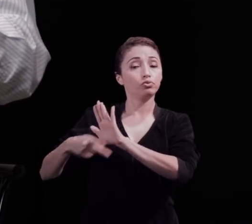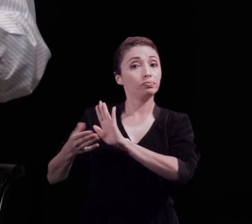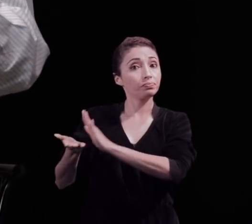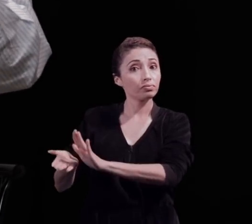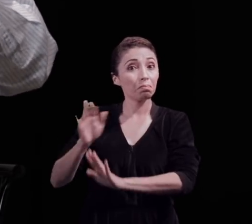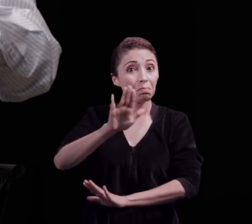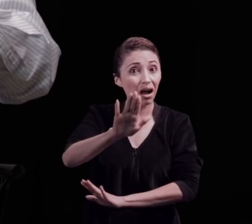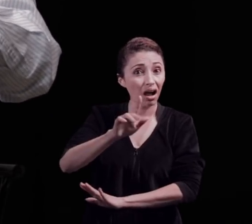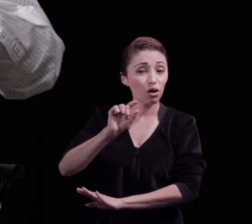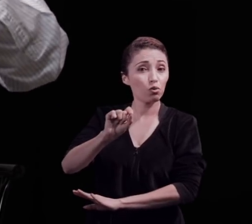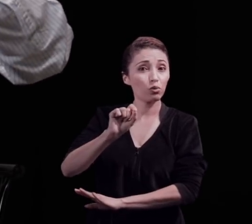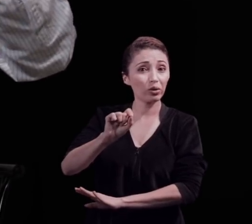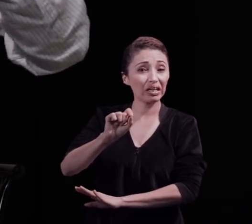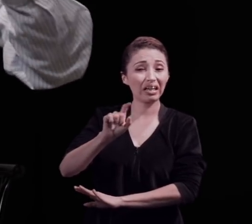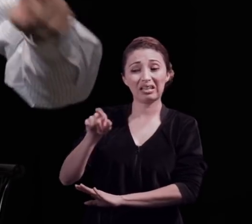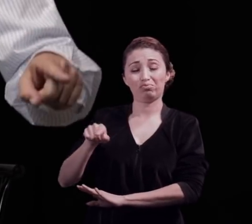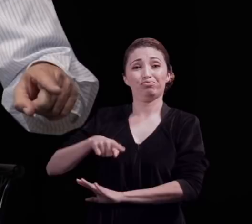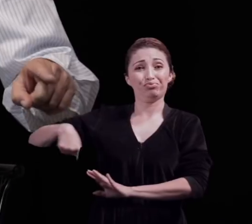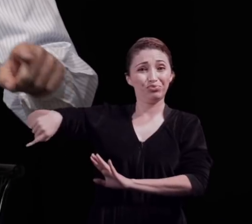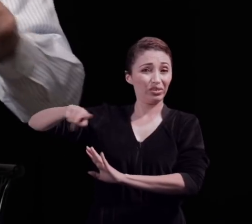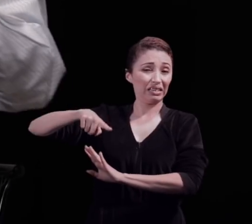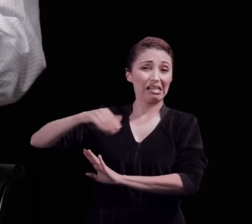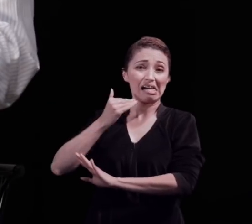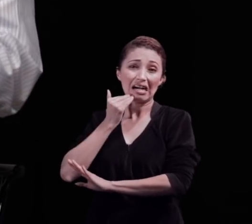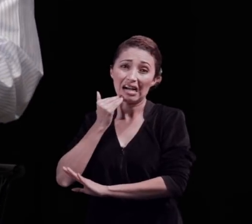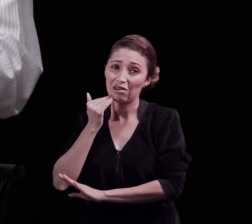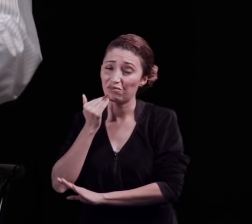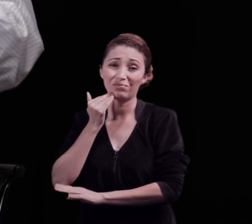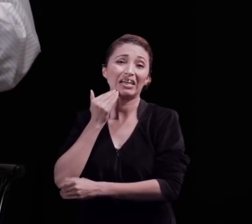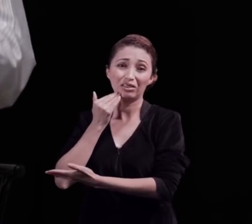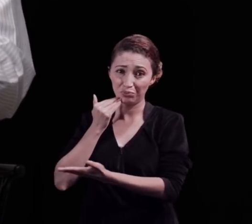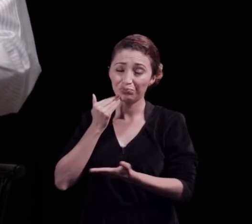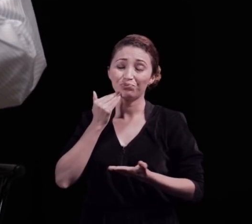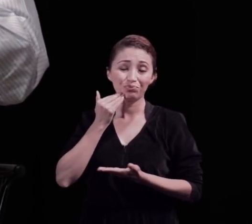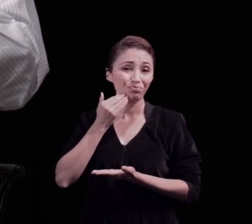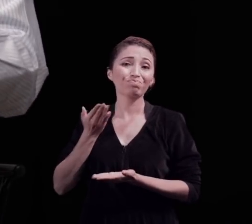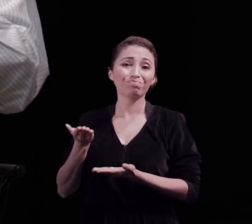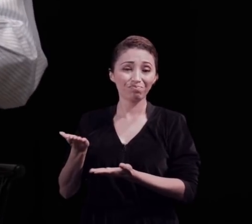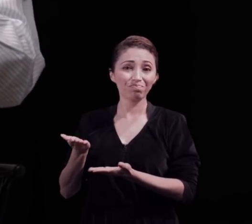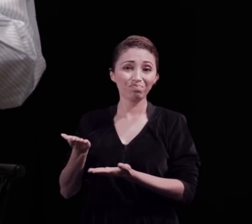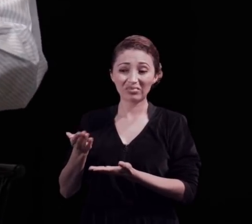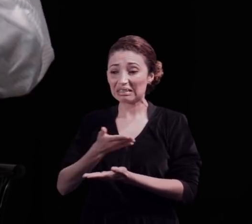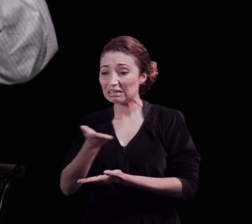Porém, é um sistema corrompido e um sistema que se opõe